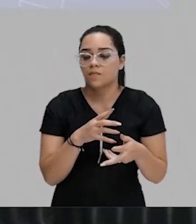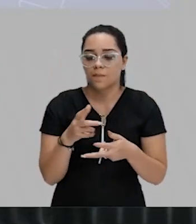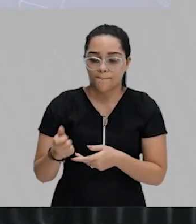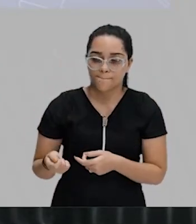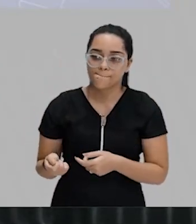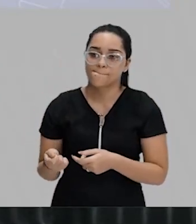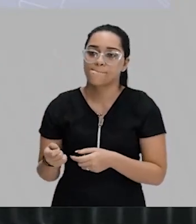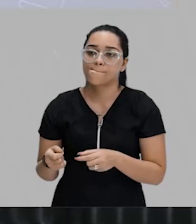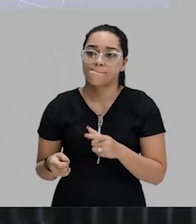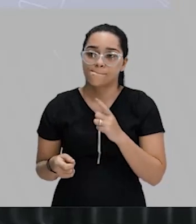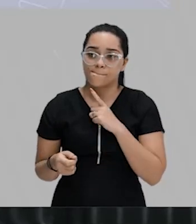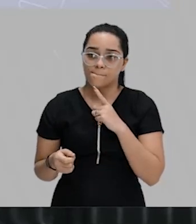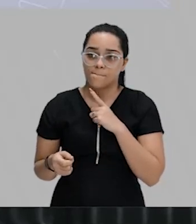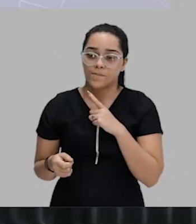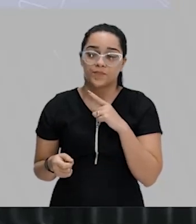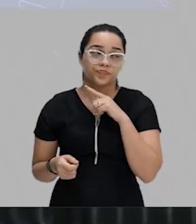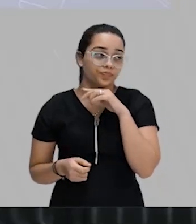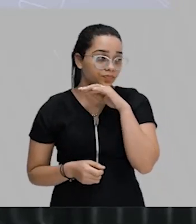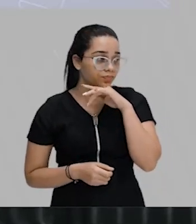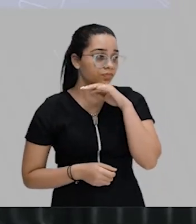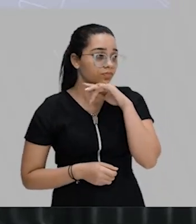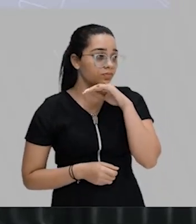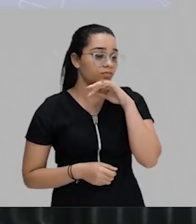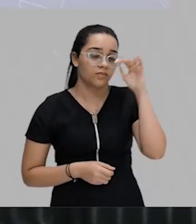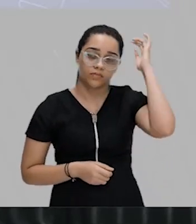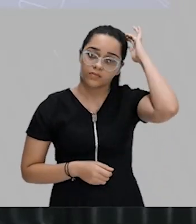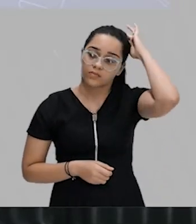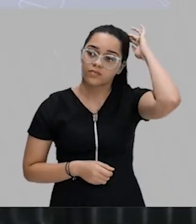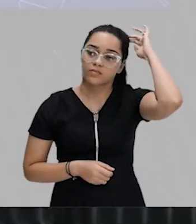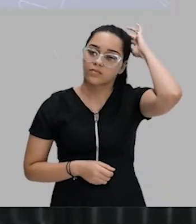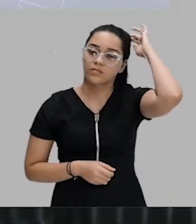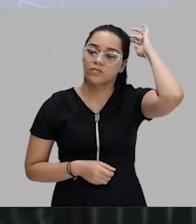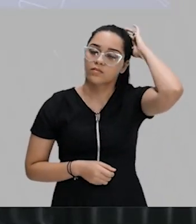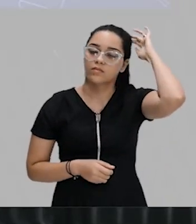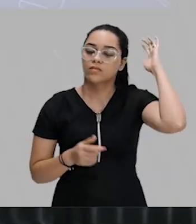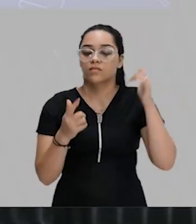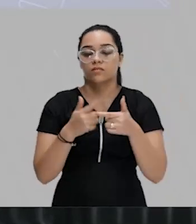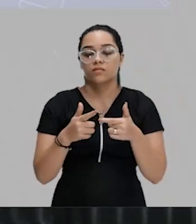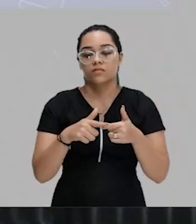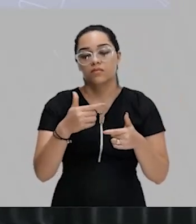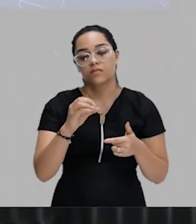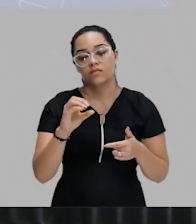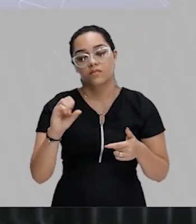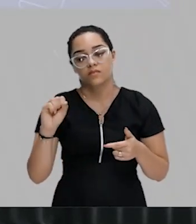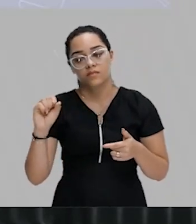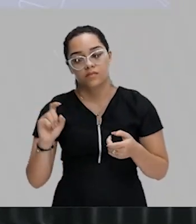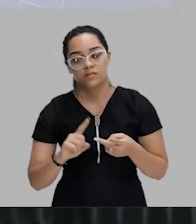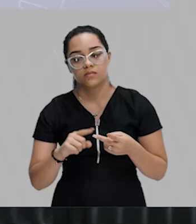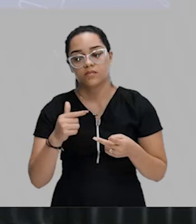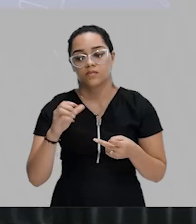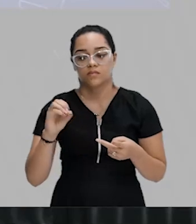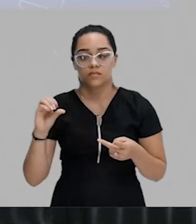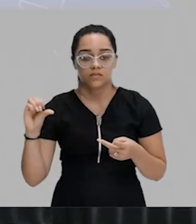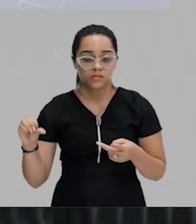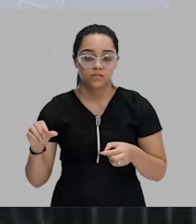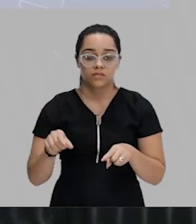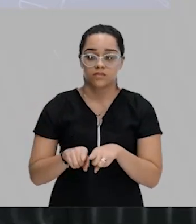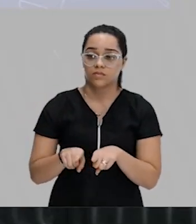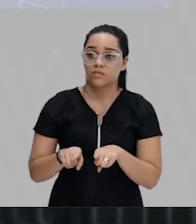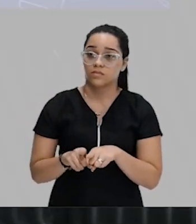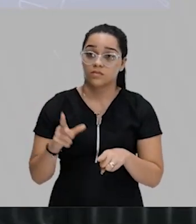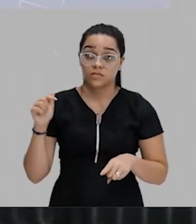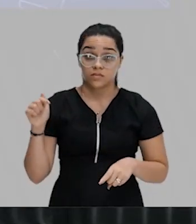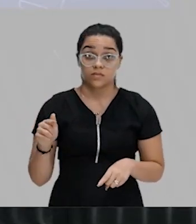internacional, numa situação caótica. A crise de 2008, 2009. Observe que, por exemplo, no caso